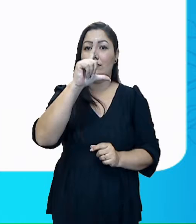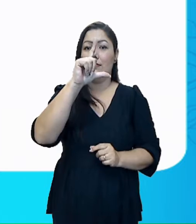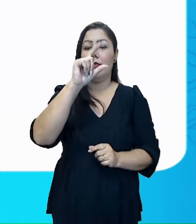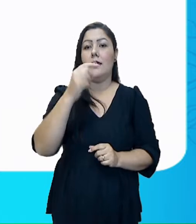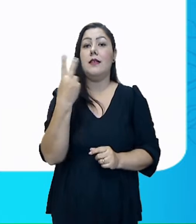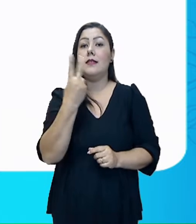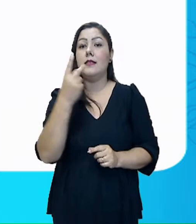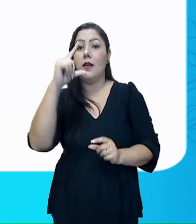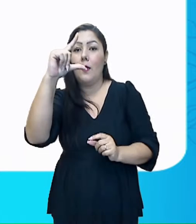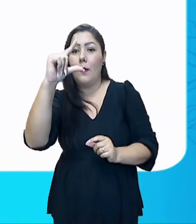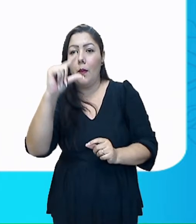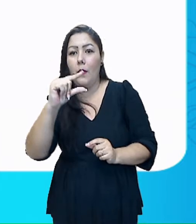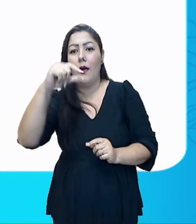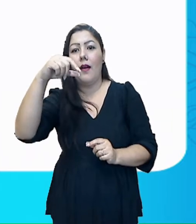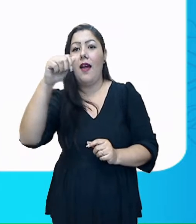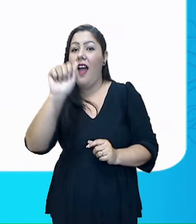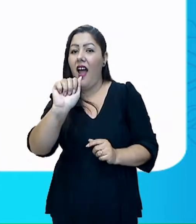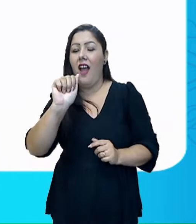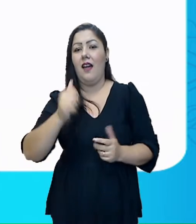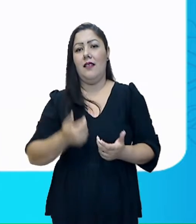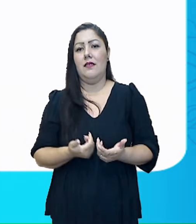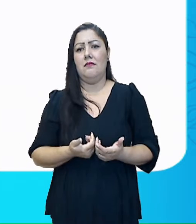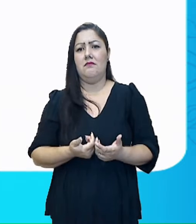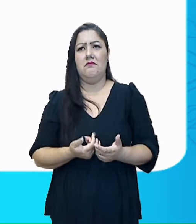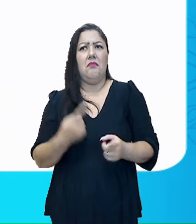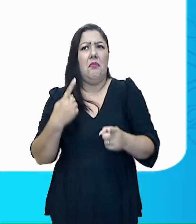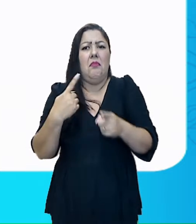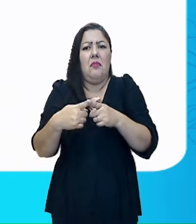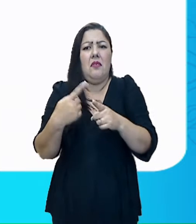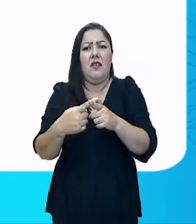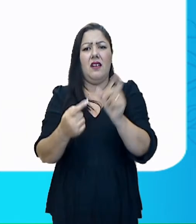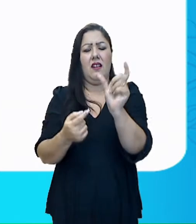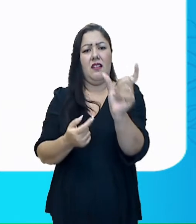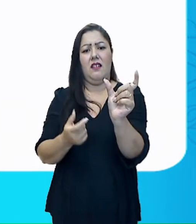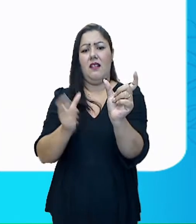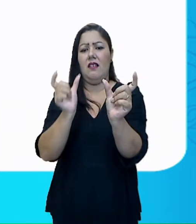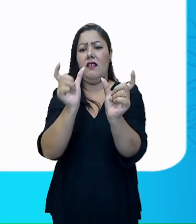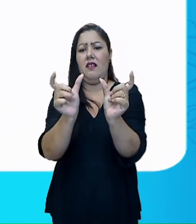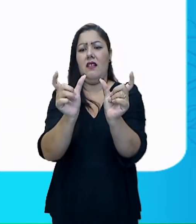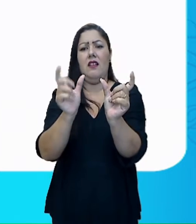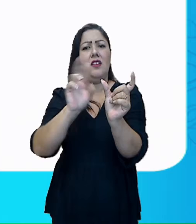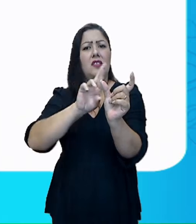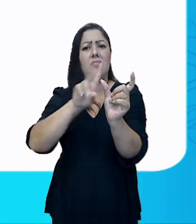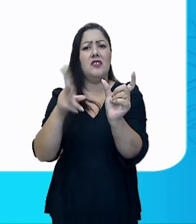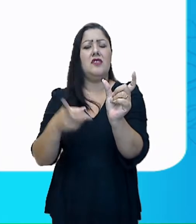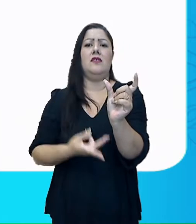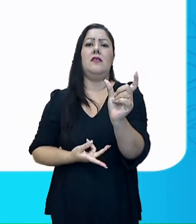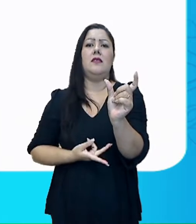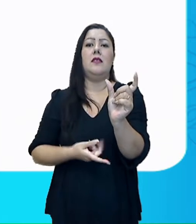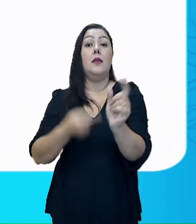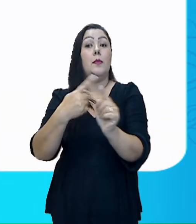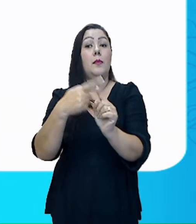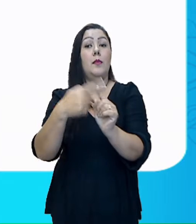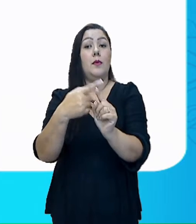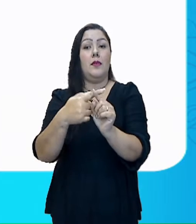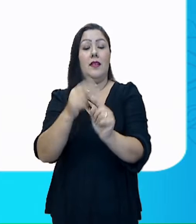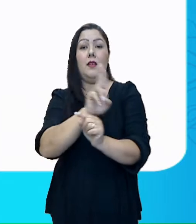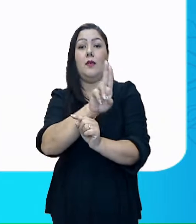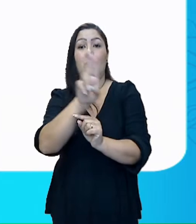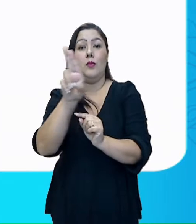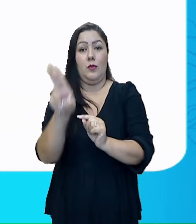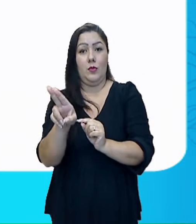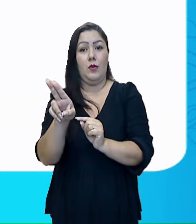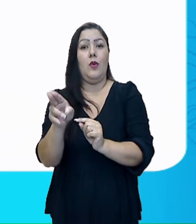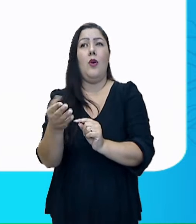que Na se o nome é sódio? Porque o nome de origem do sódio